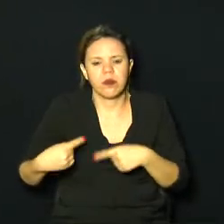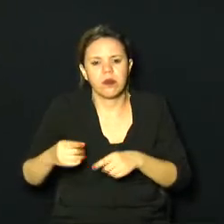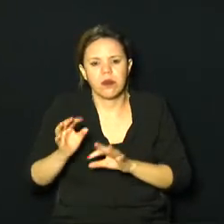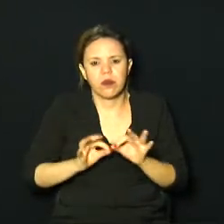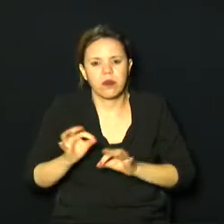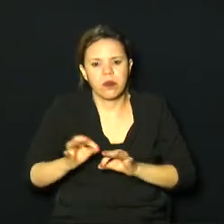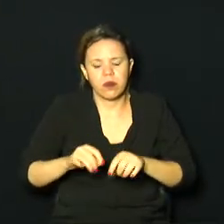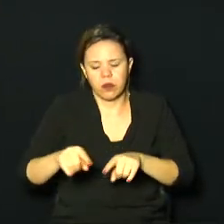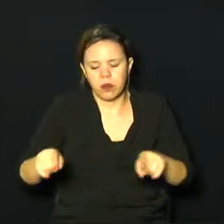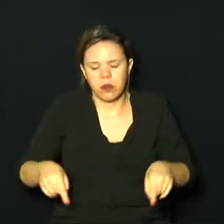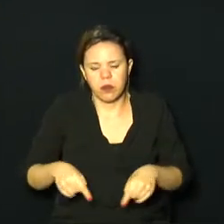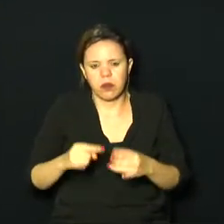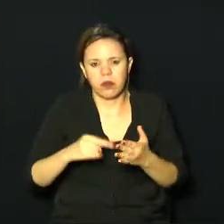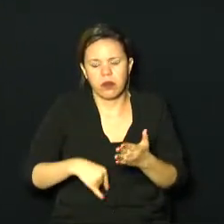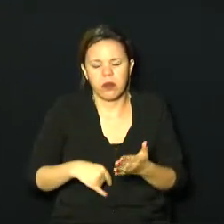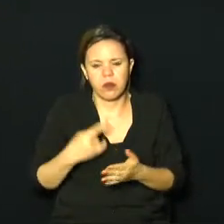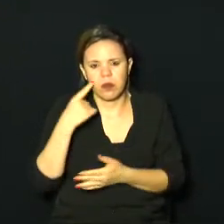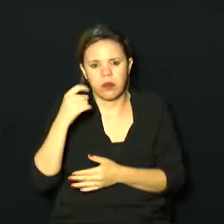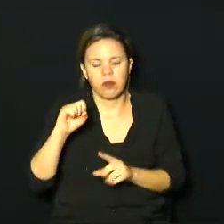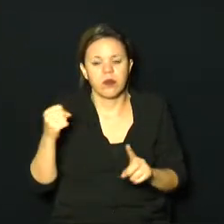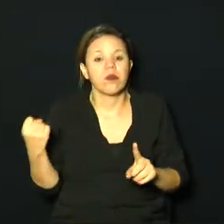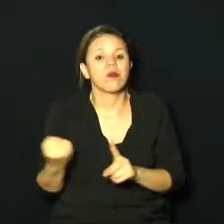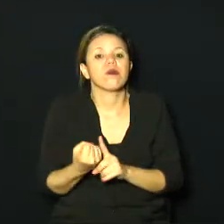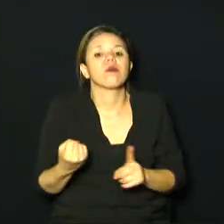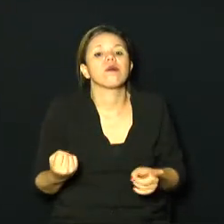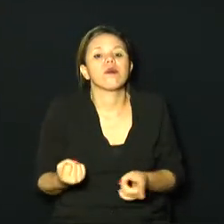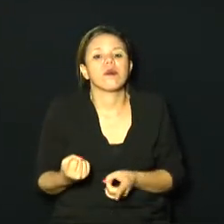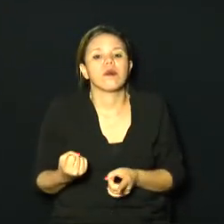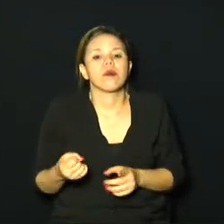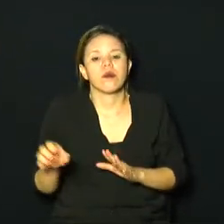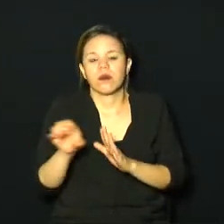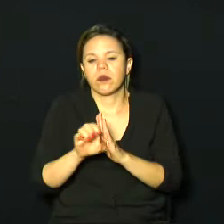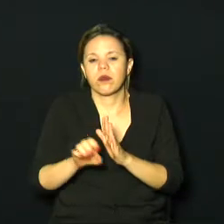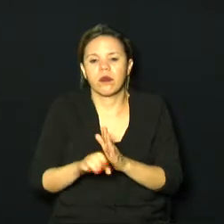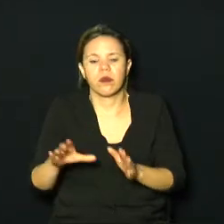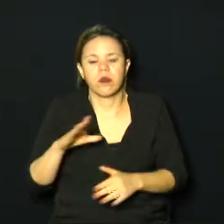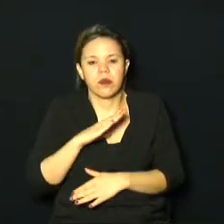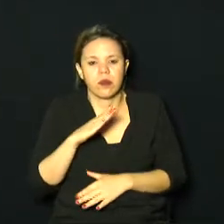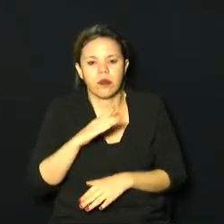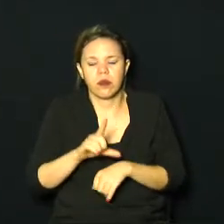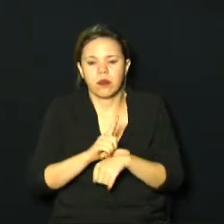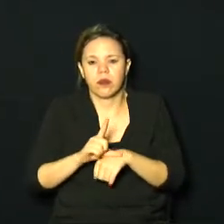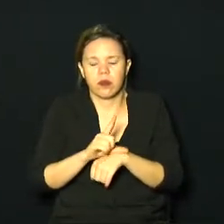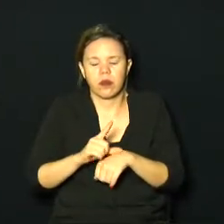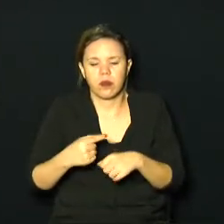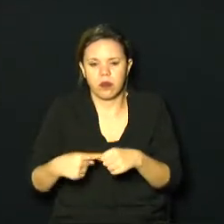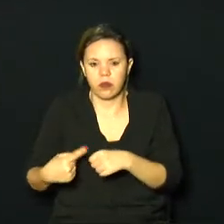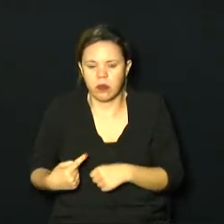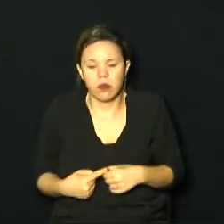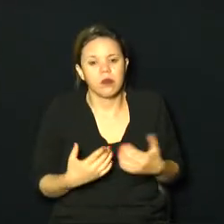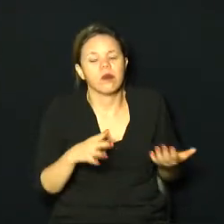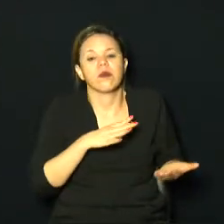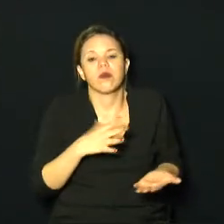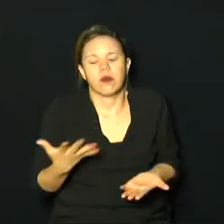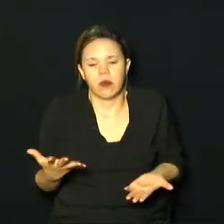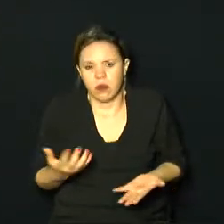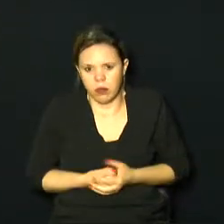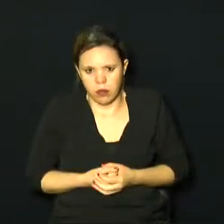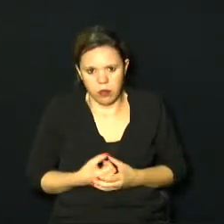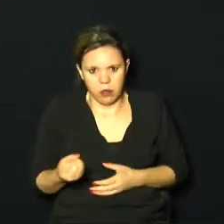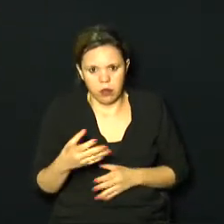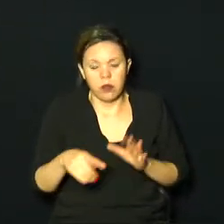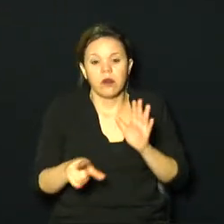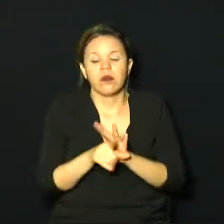regularização fundiária por interesse social, seja pelo Estatuto da Cidade, seja pela legislação municipal, seja inclusive com a nova